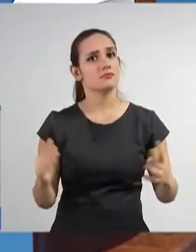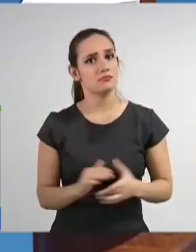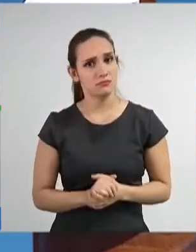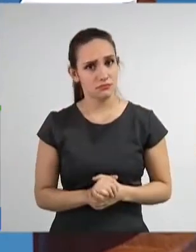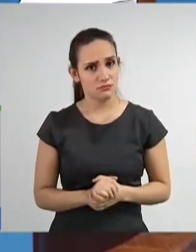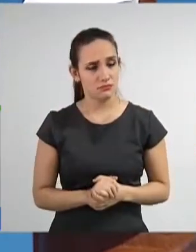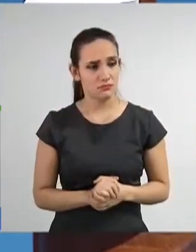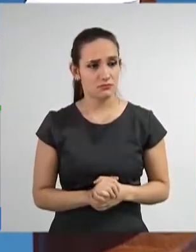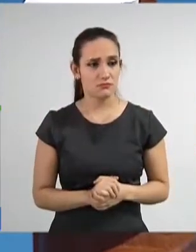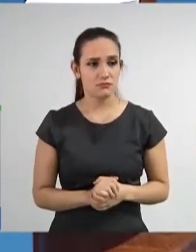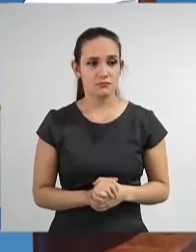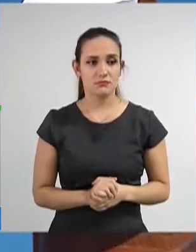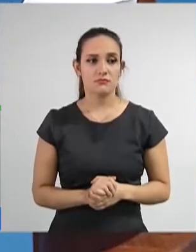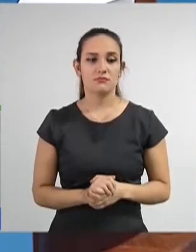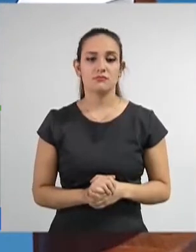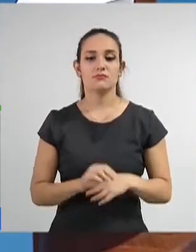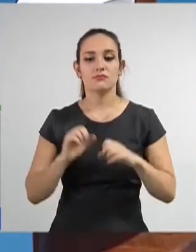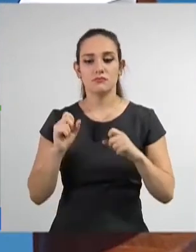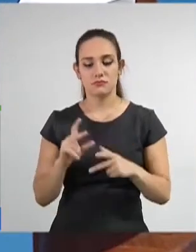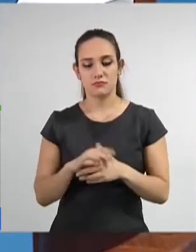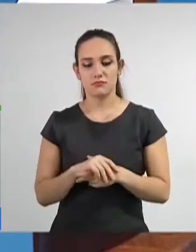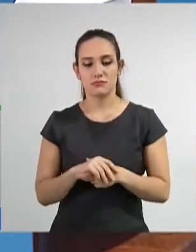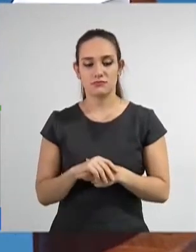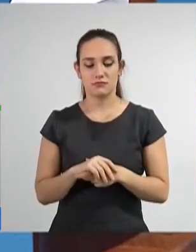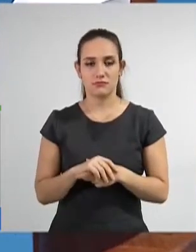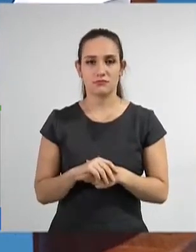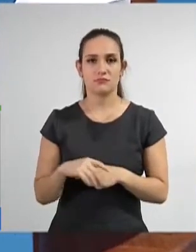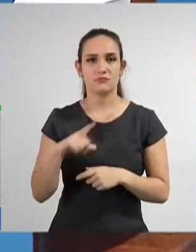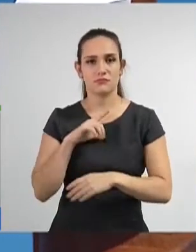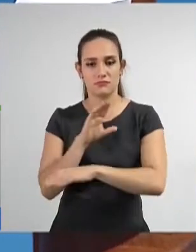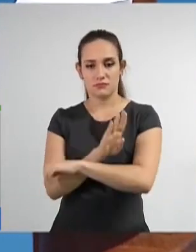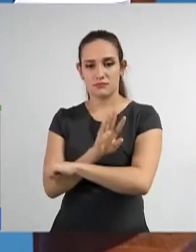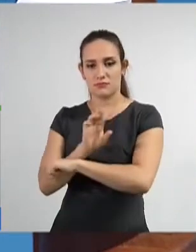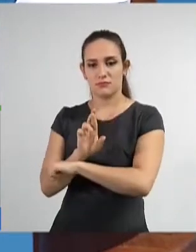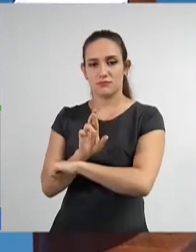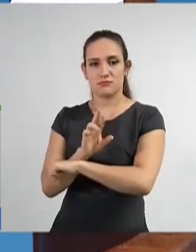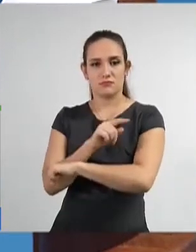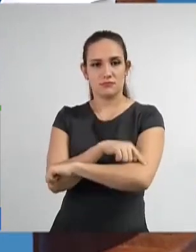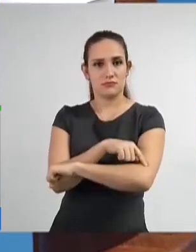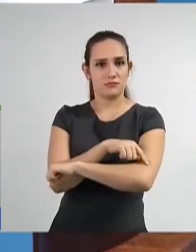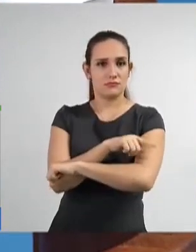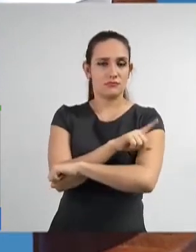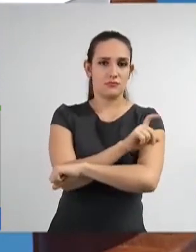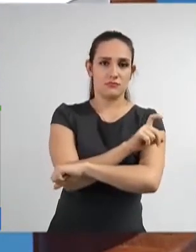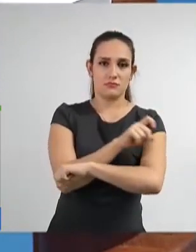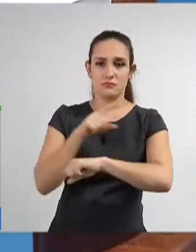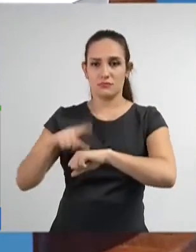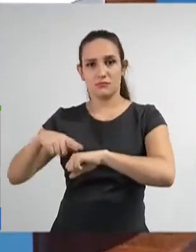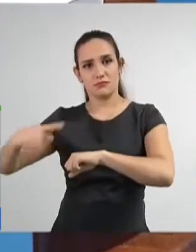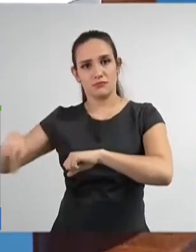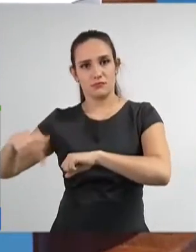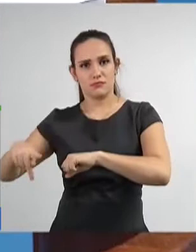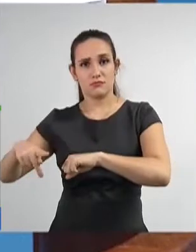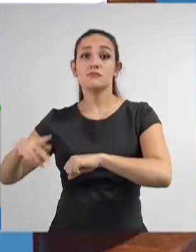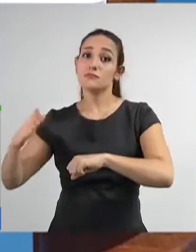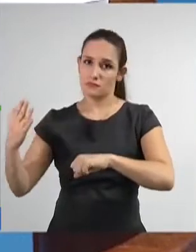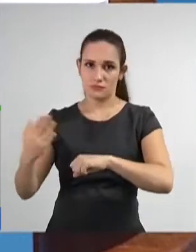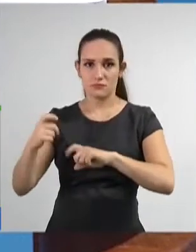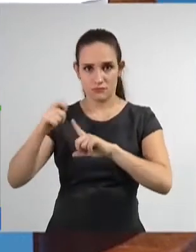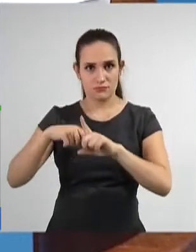Colisão traseira contra uma moto na BR que liga Dourados a Ponta Porã, também no mês de